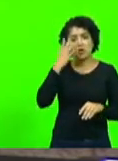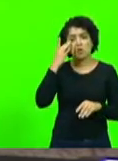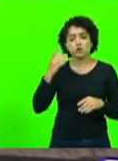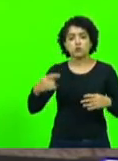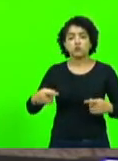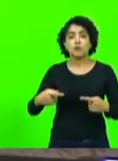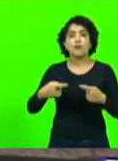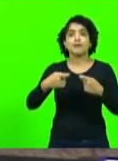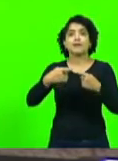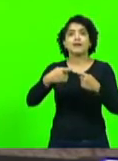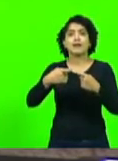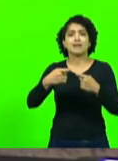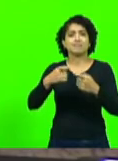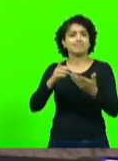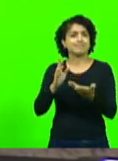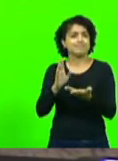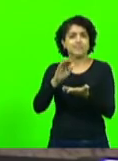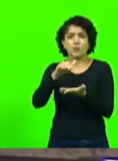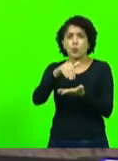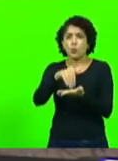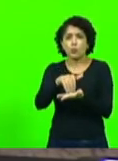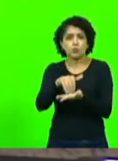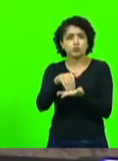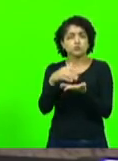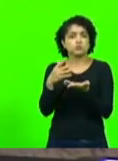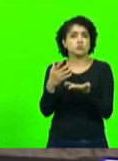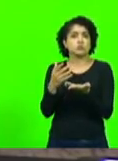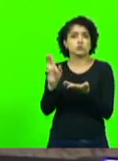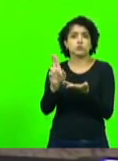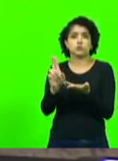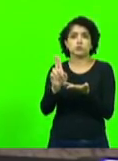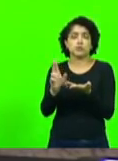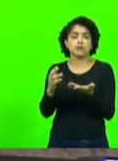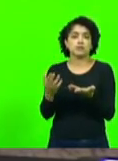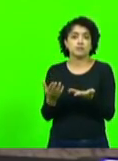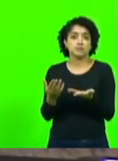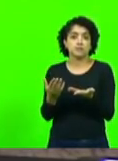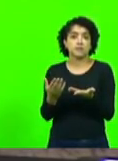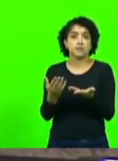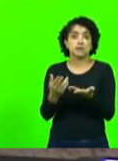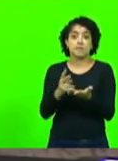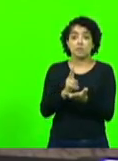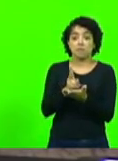último instrumento que o homem possa usar e como a única justificativa para manter a paz.